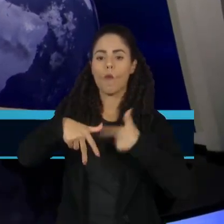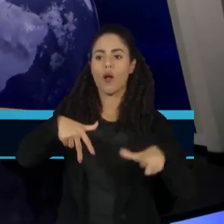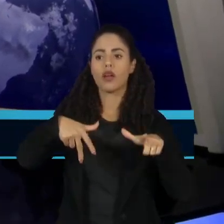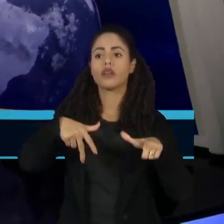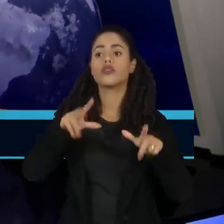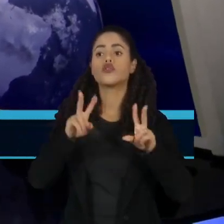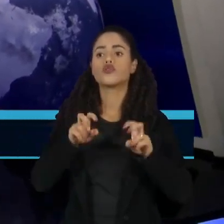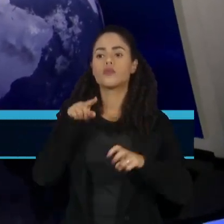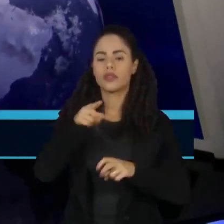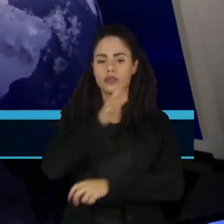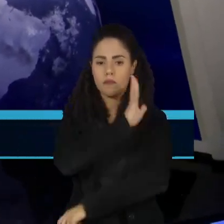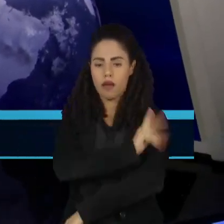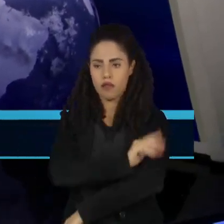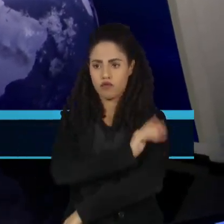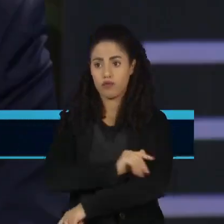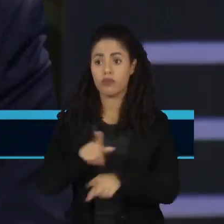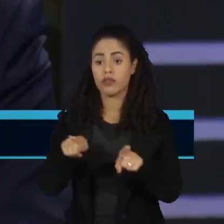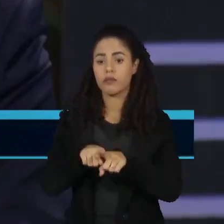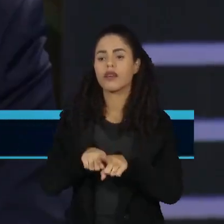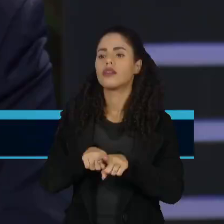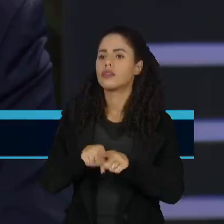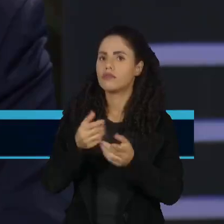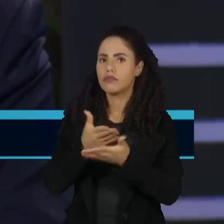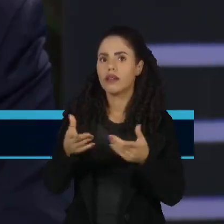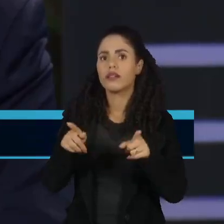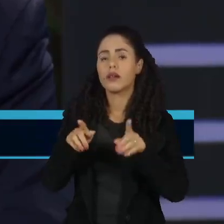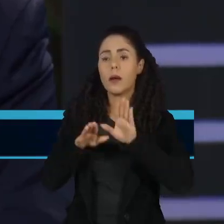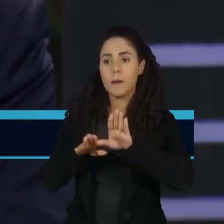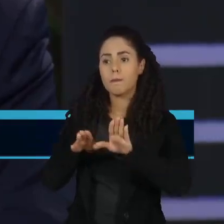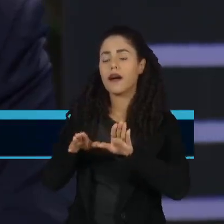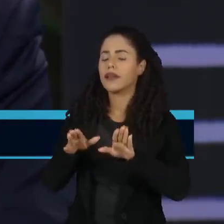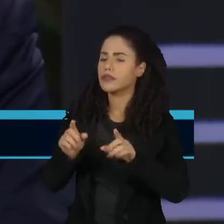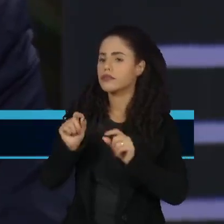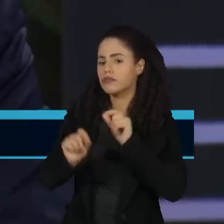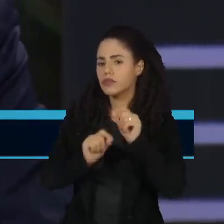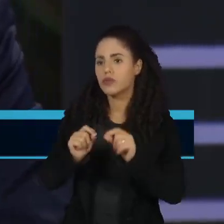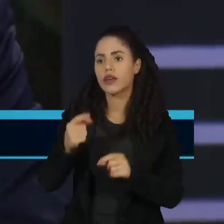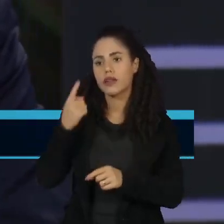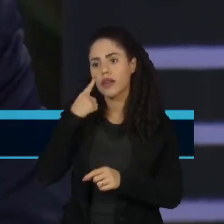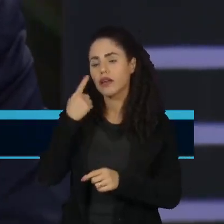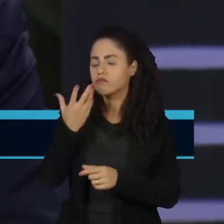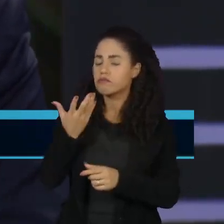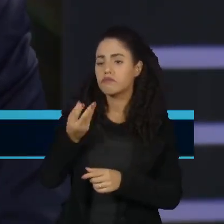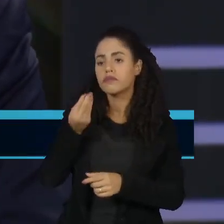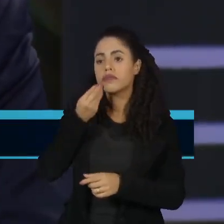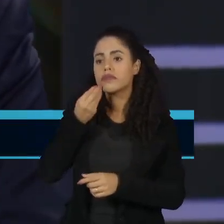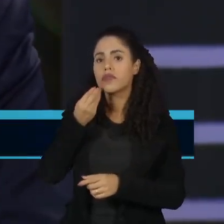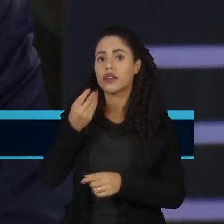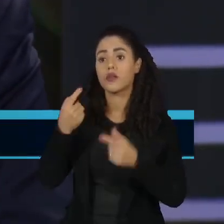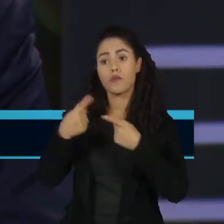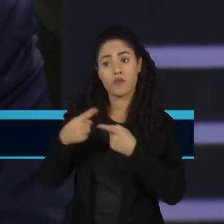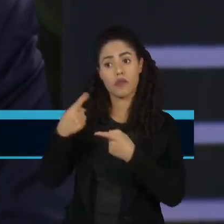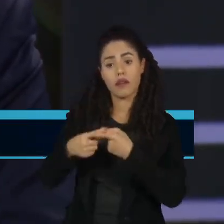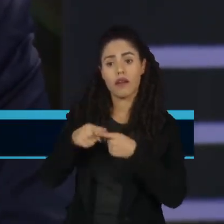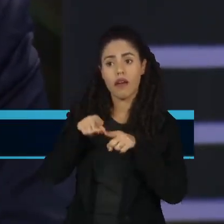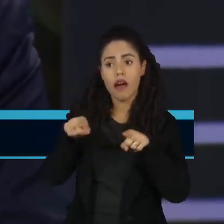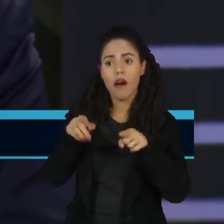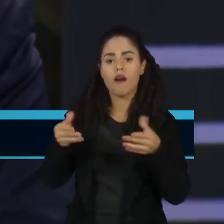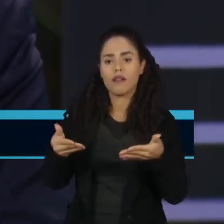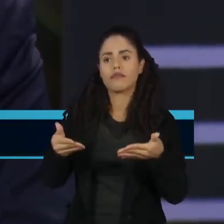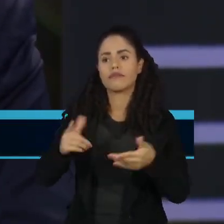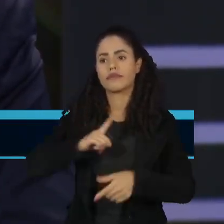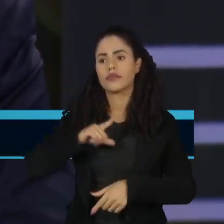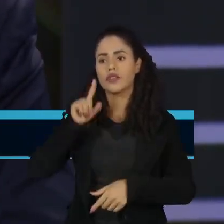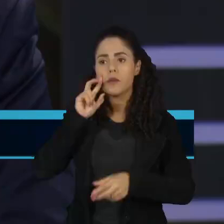questão da Palestina, em relação à questão de paz de Gaza. Mais branda não, mais enfática, né? E tanto é que tem um estado, Karen,